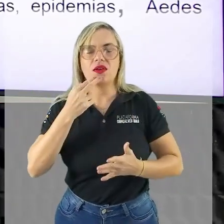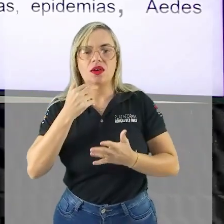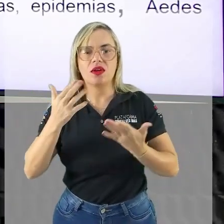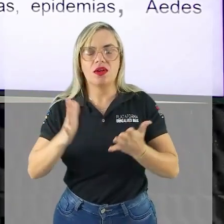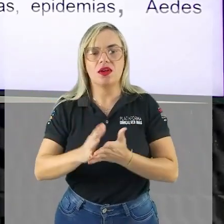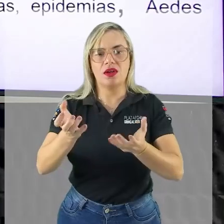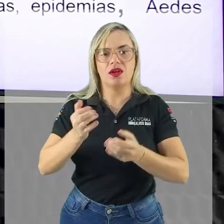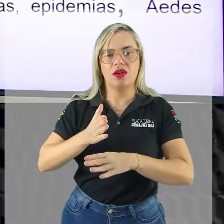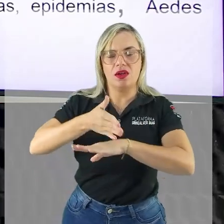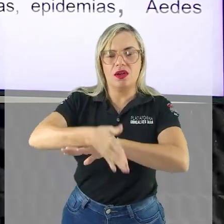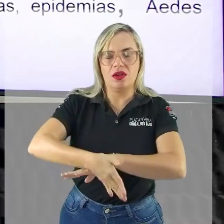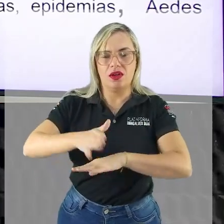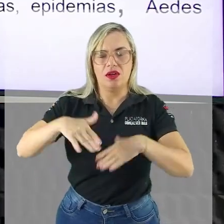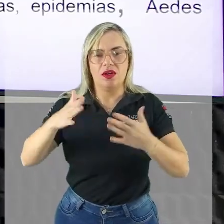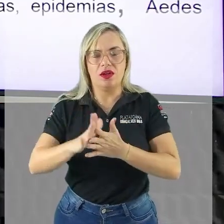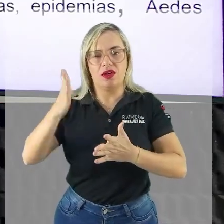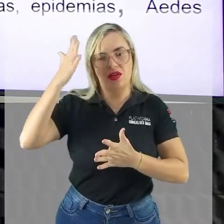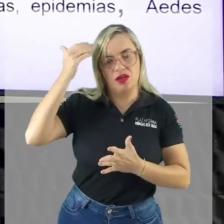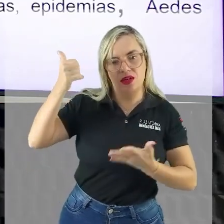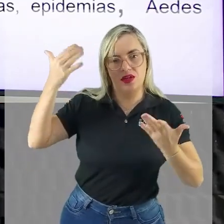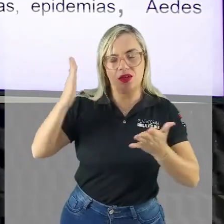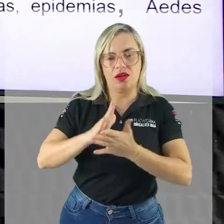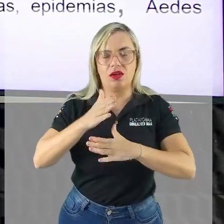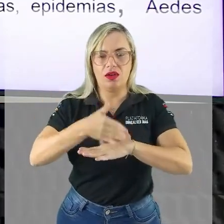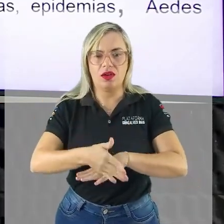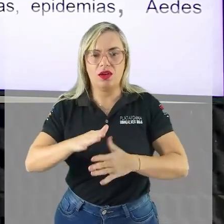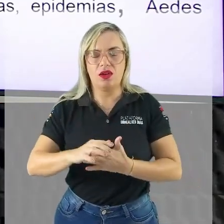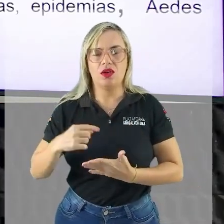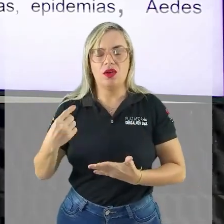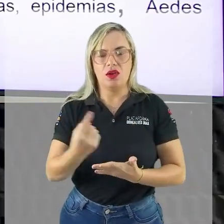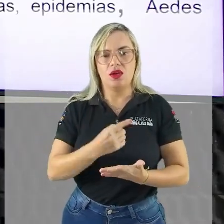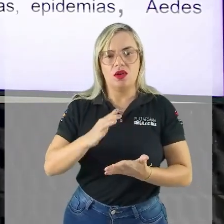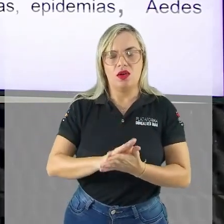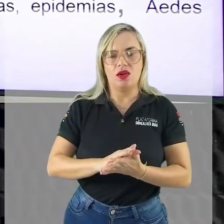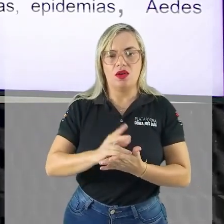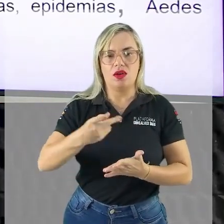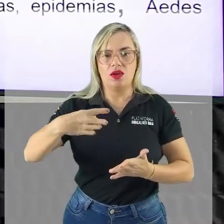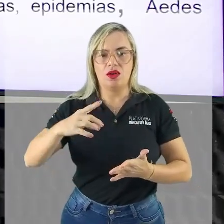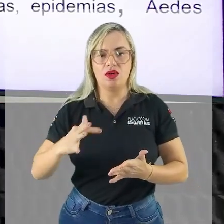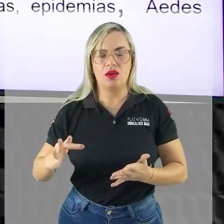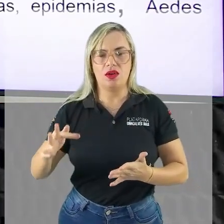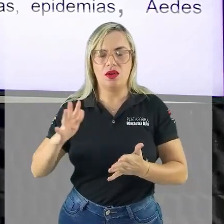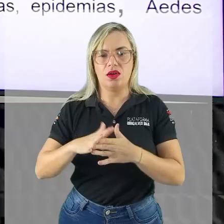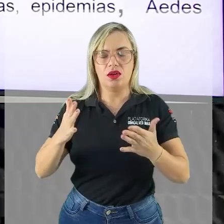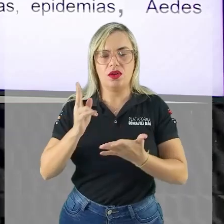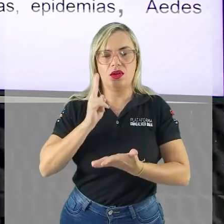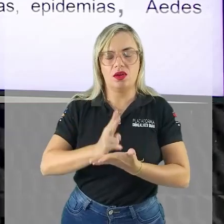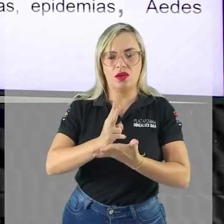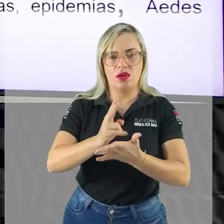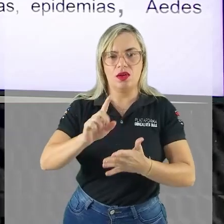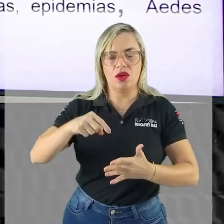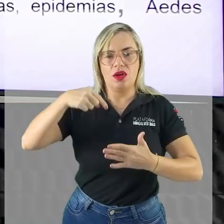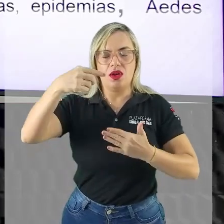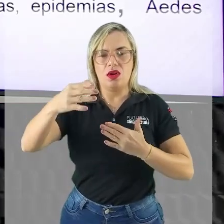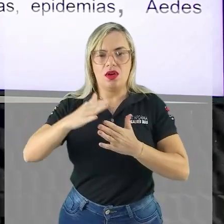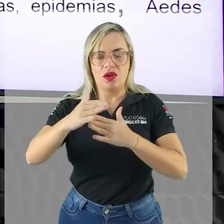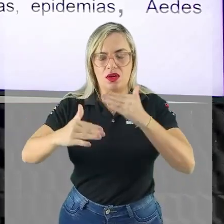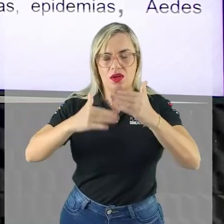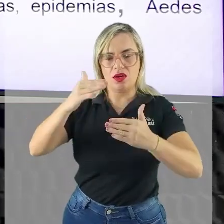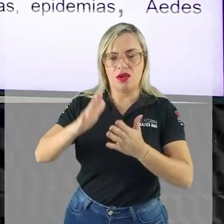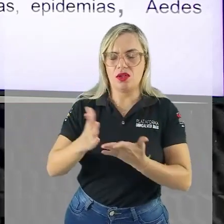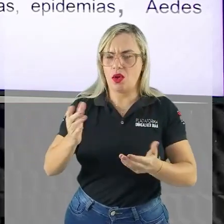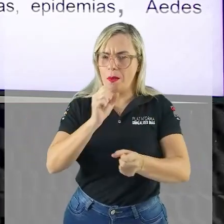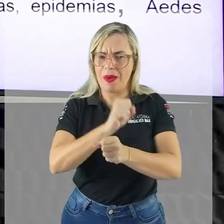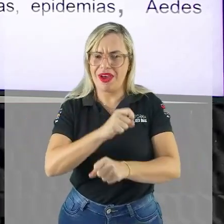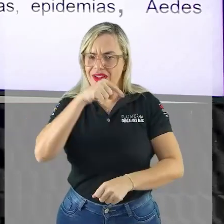você quiser acessar mais, quiser saber mais, acesse o nosso material em PDF, tá? Vá sempre além da aula, não se